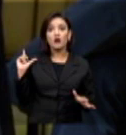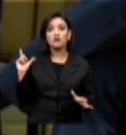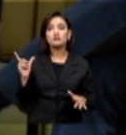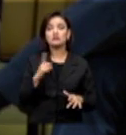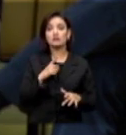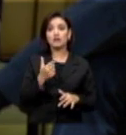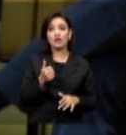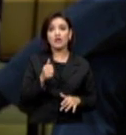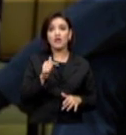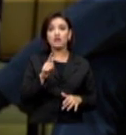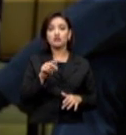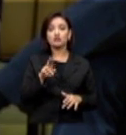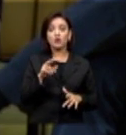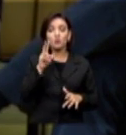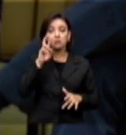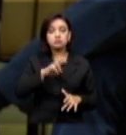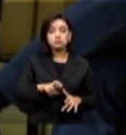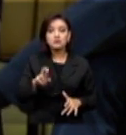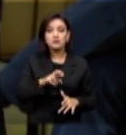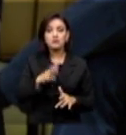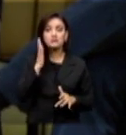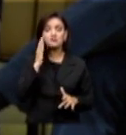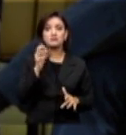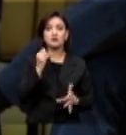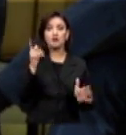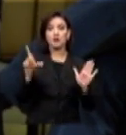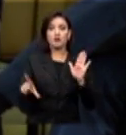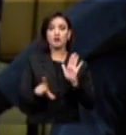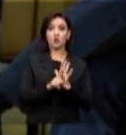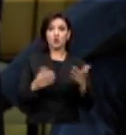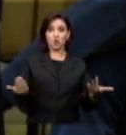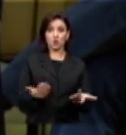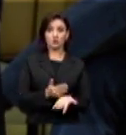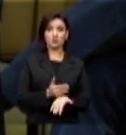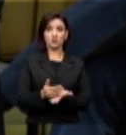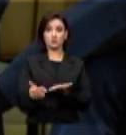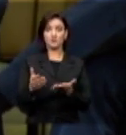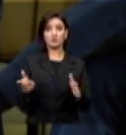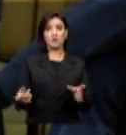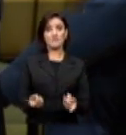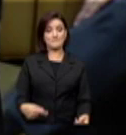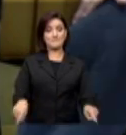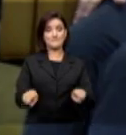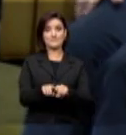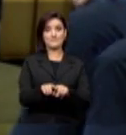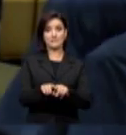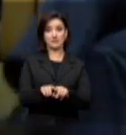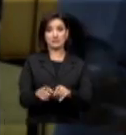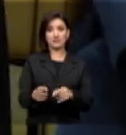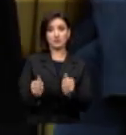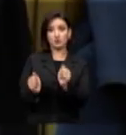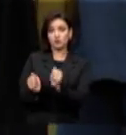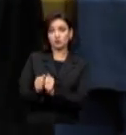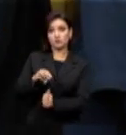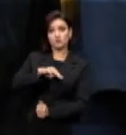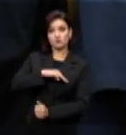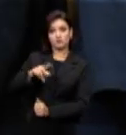sua legalidade, que se insere a partir de hoje de uma parceria junto com o Ministério